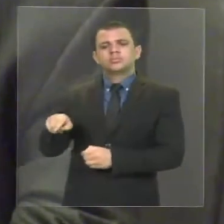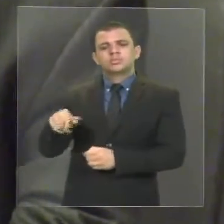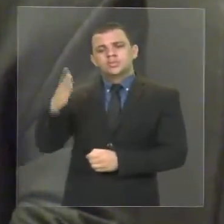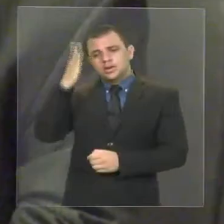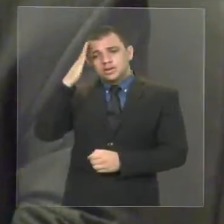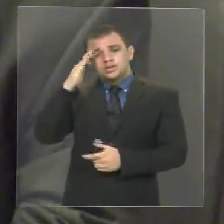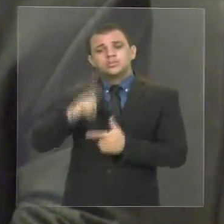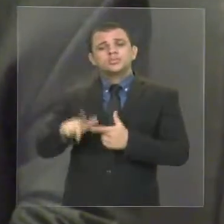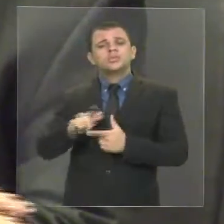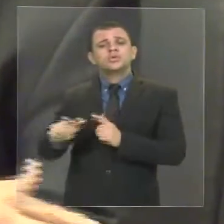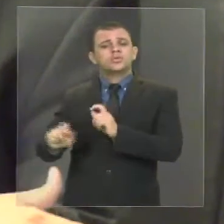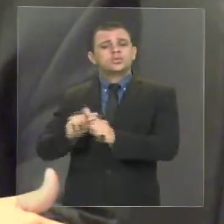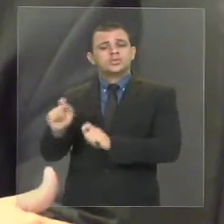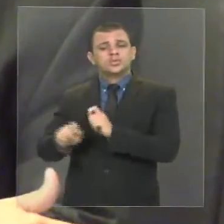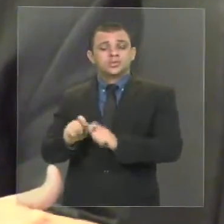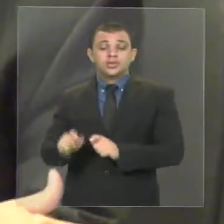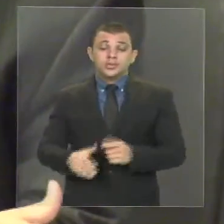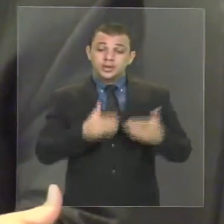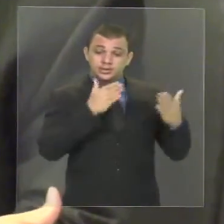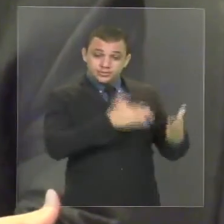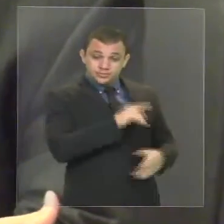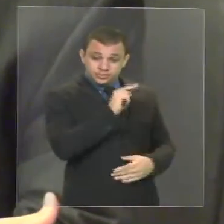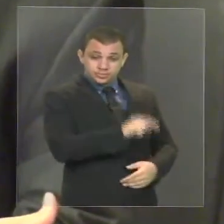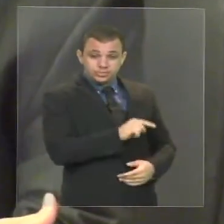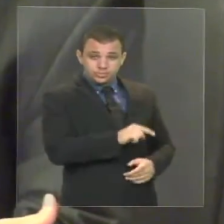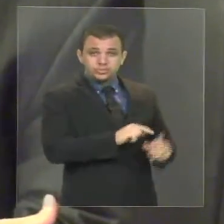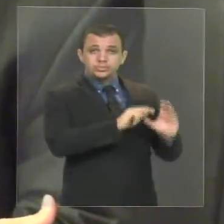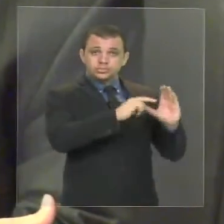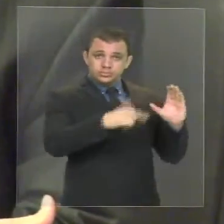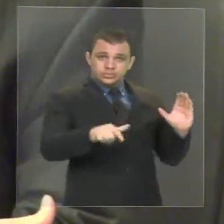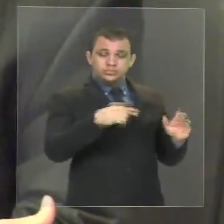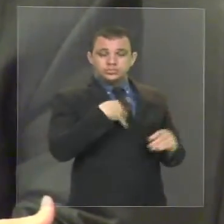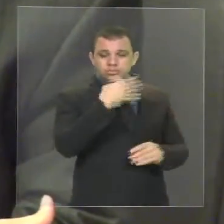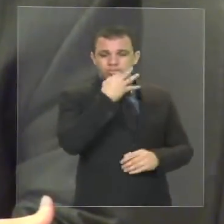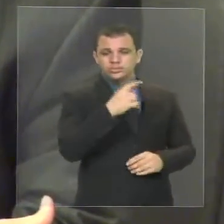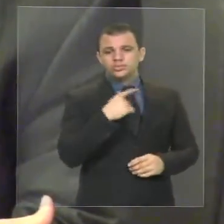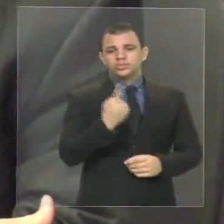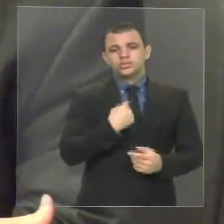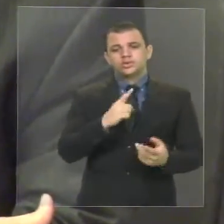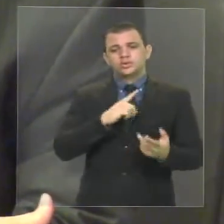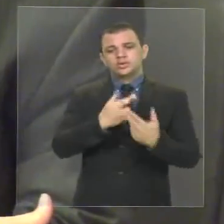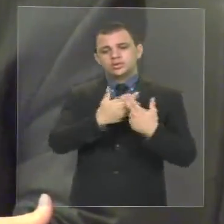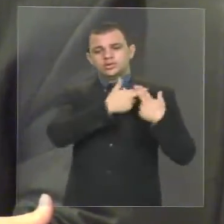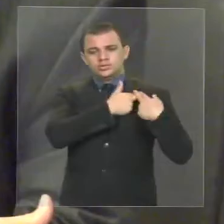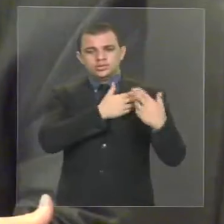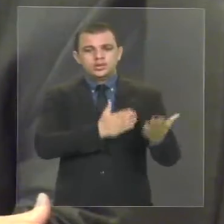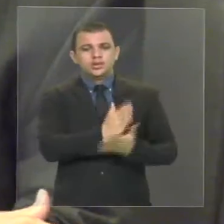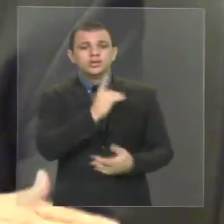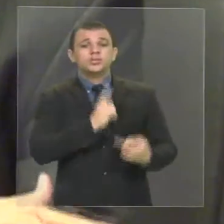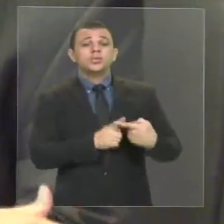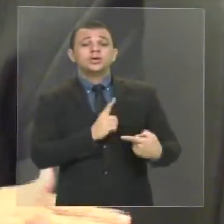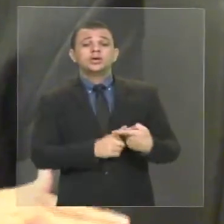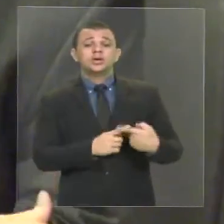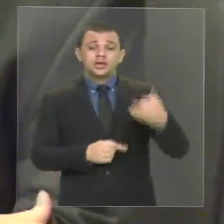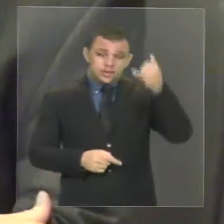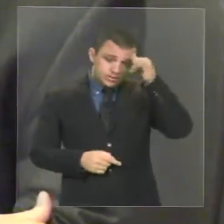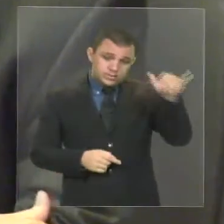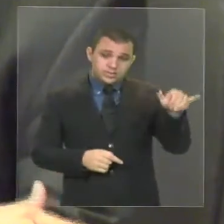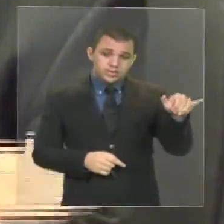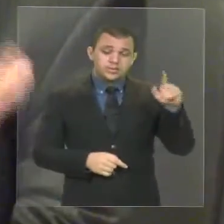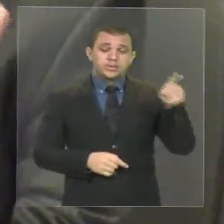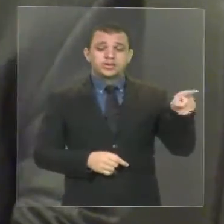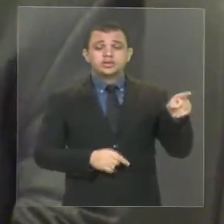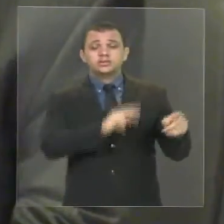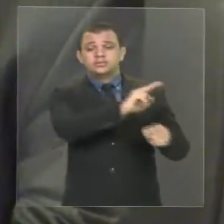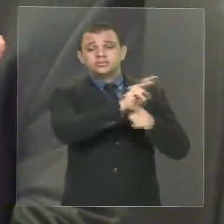foi o problema. Este aqui, nós estamos aqui, nós deputados, tendo a responsabilidade de aprovar para que a gente não possa perder este recurso.